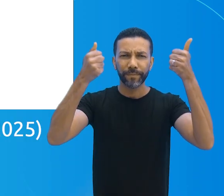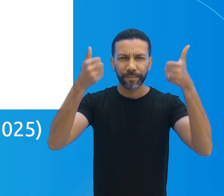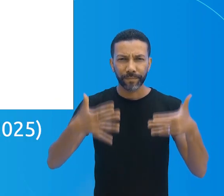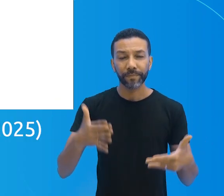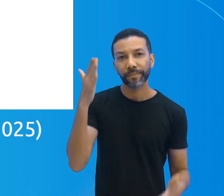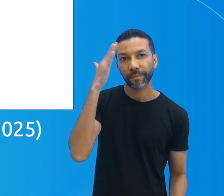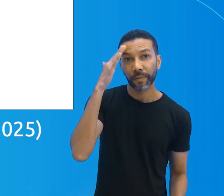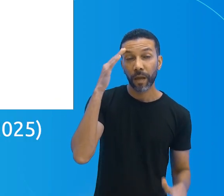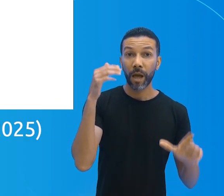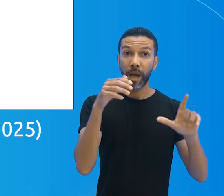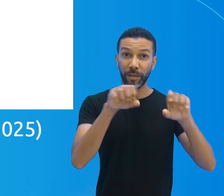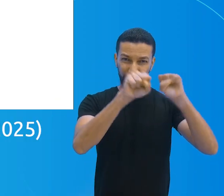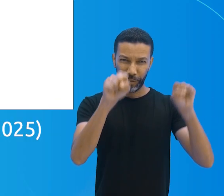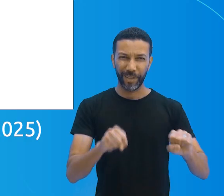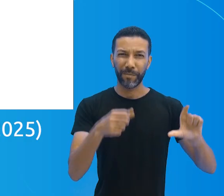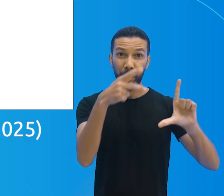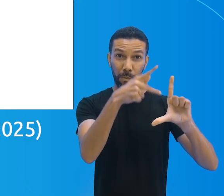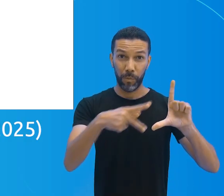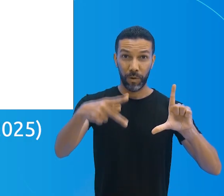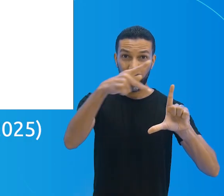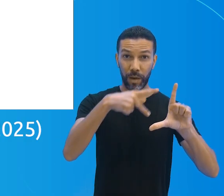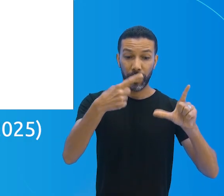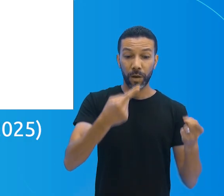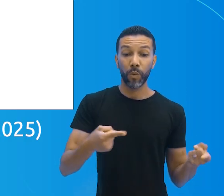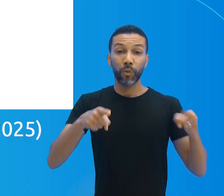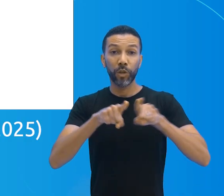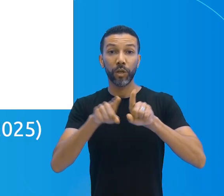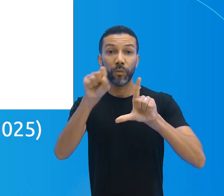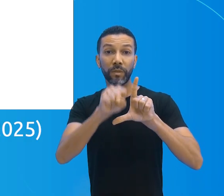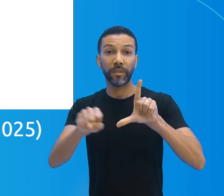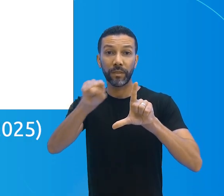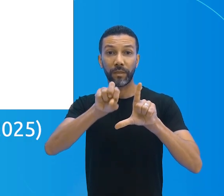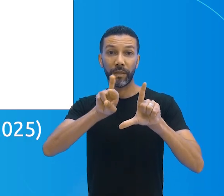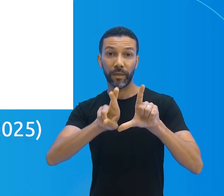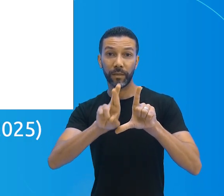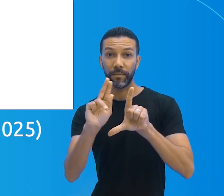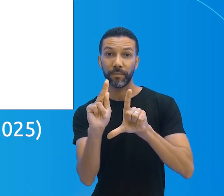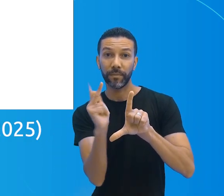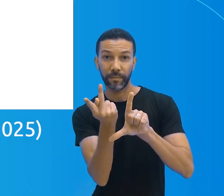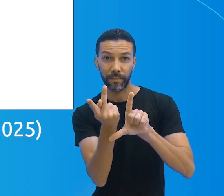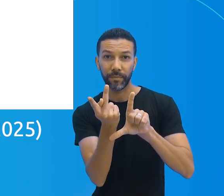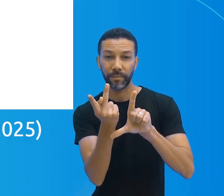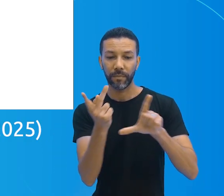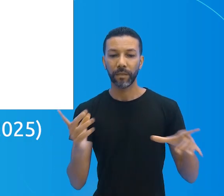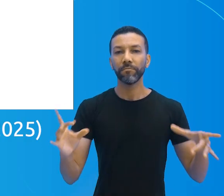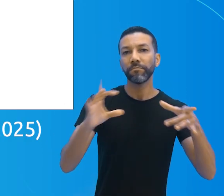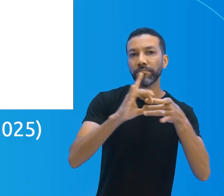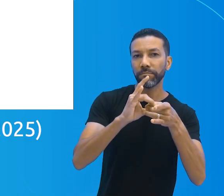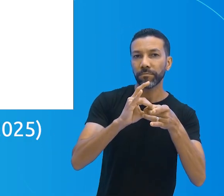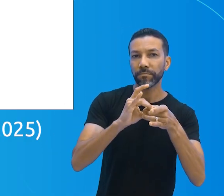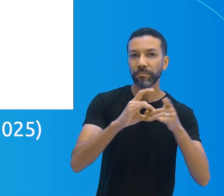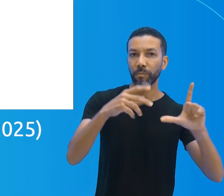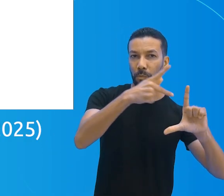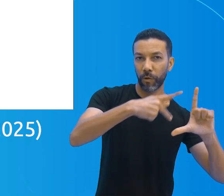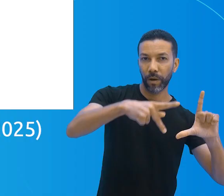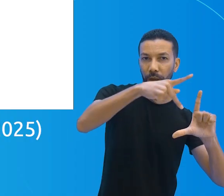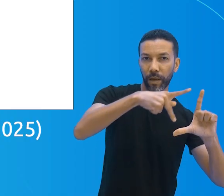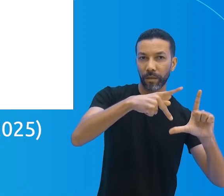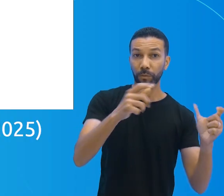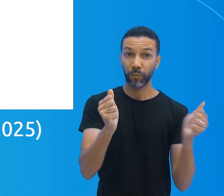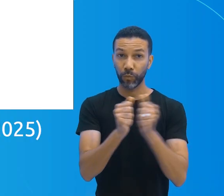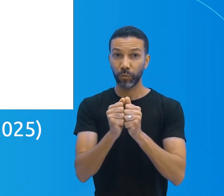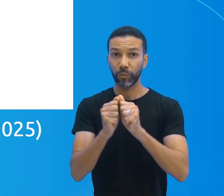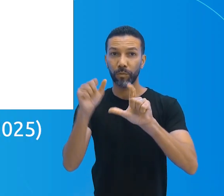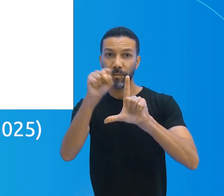Polari, ele está integrado com o SIG-RH, certo? Como é essa integração? Então, nós